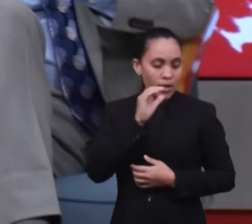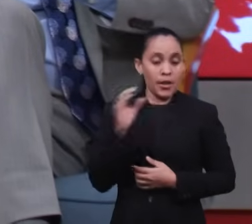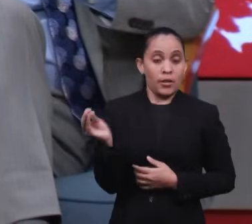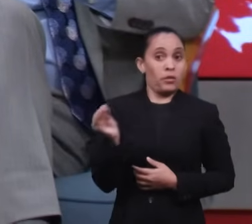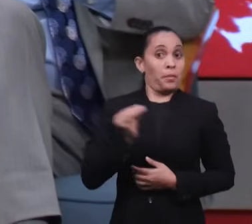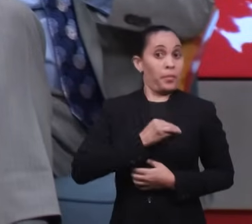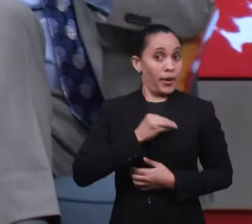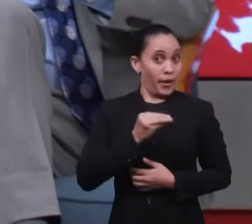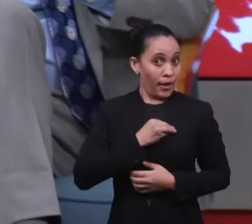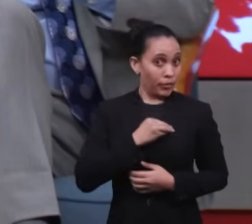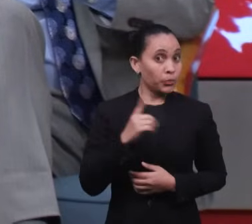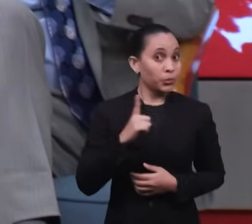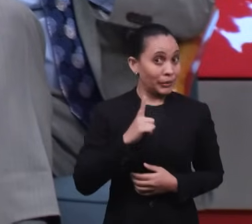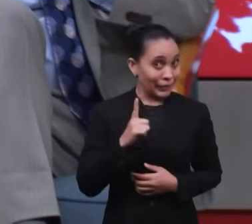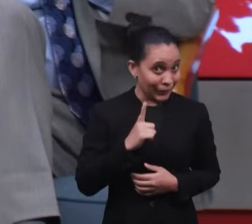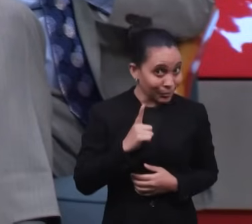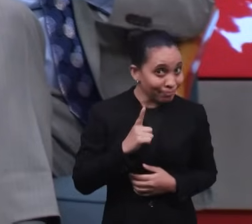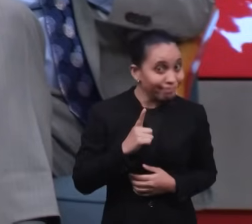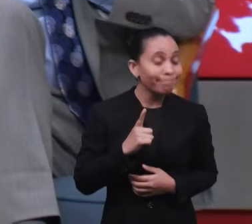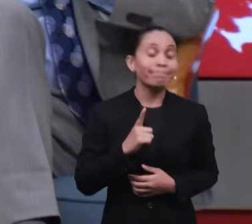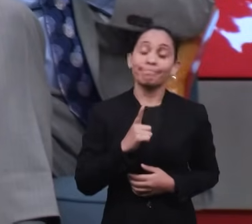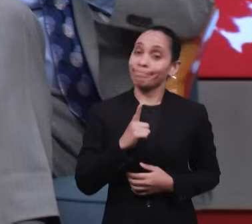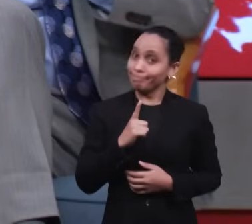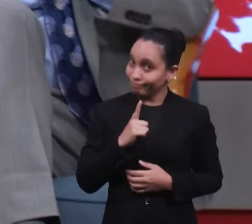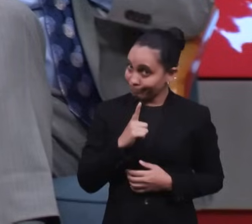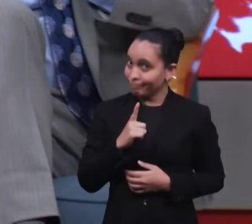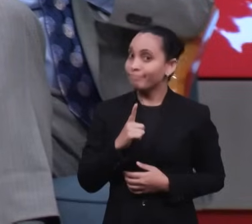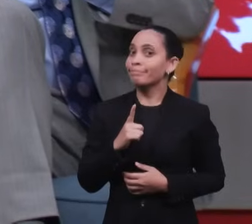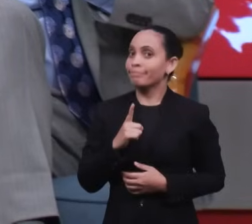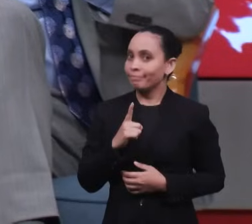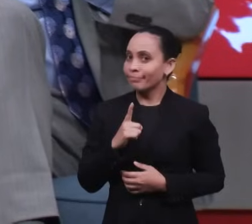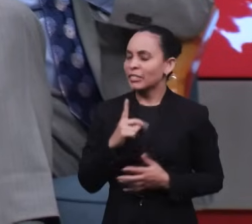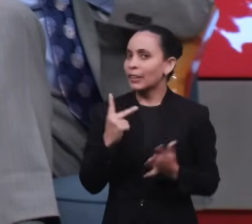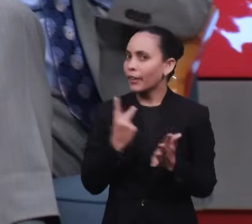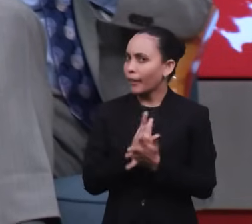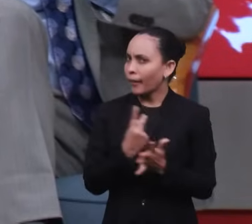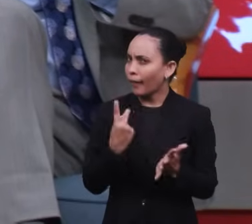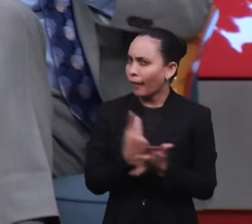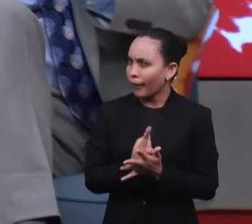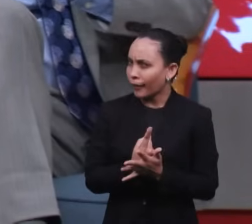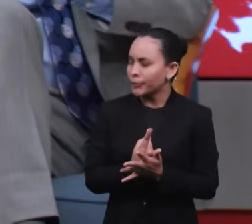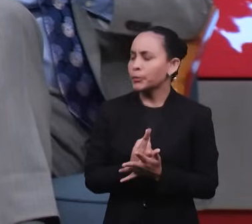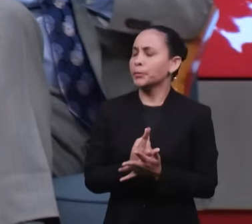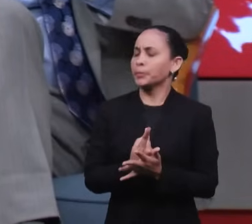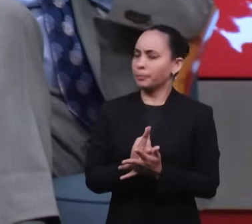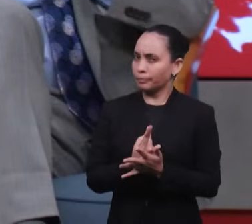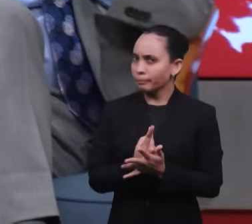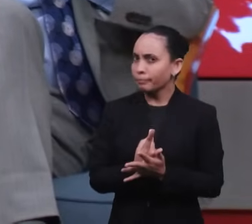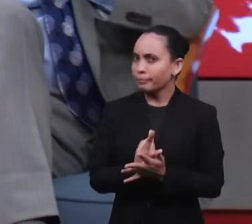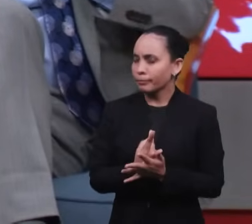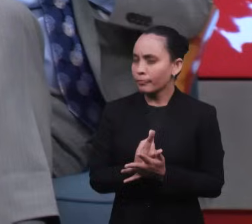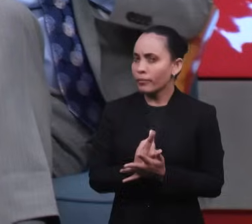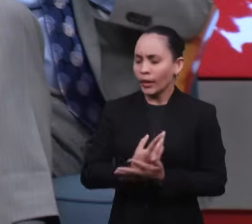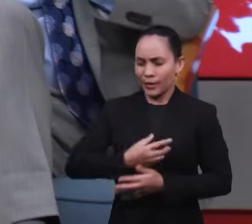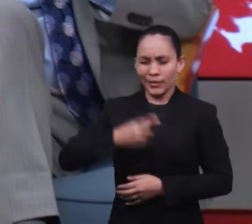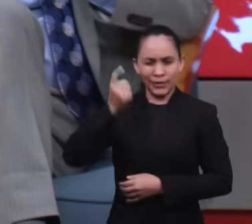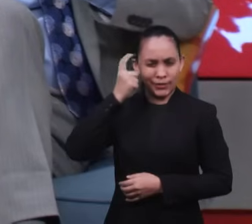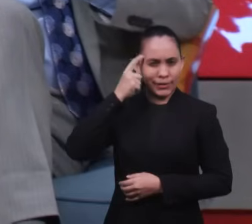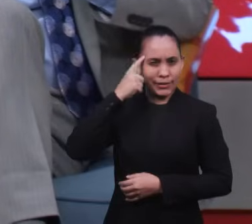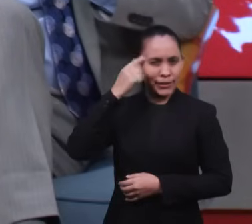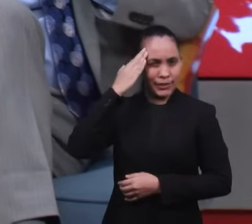indignamente, ou seja, uma participação indigna do corpo, no corpo. Ele diz, quem come e